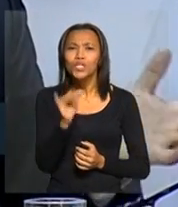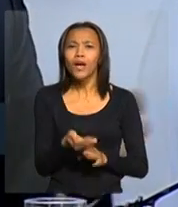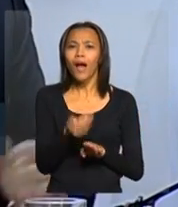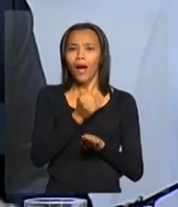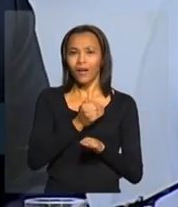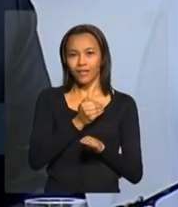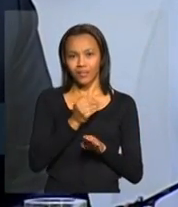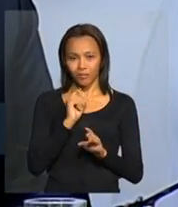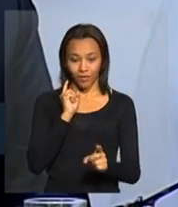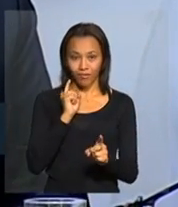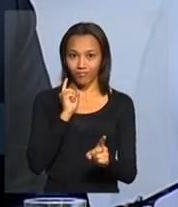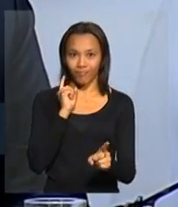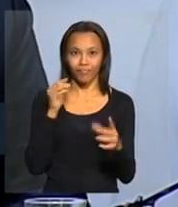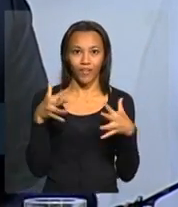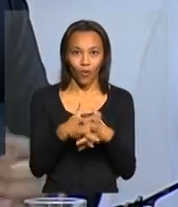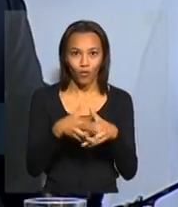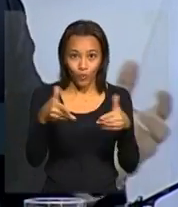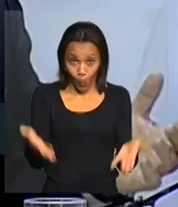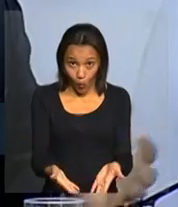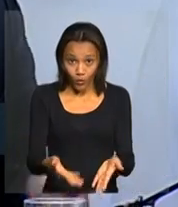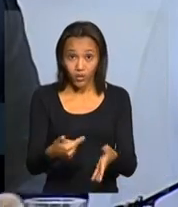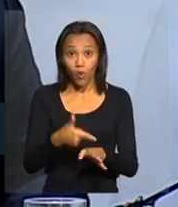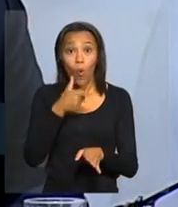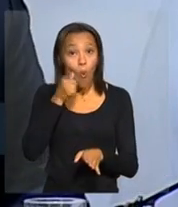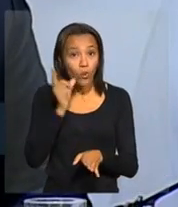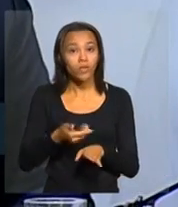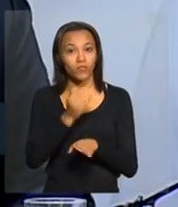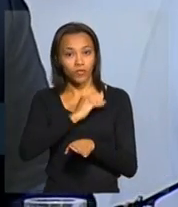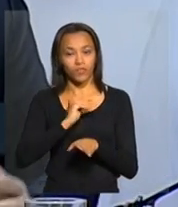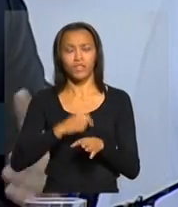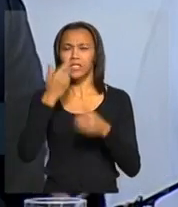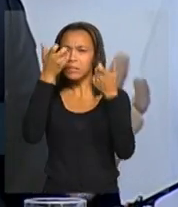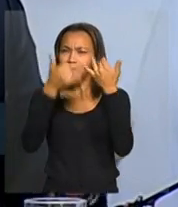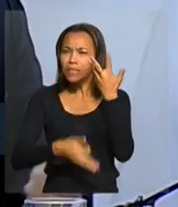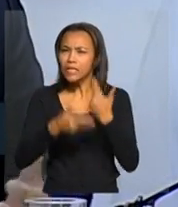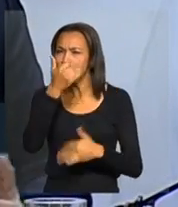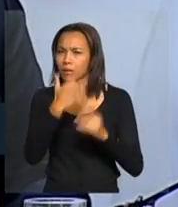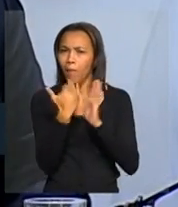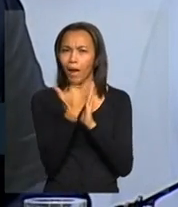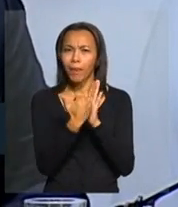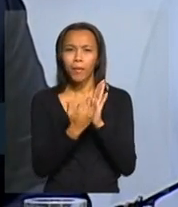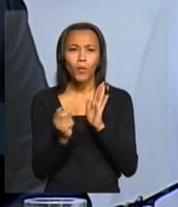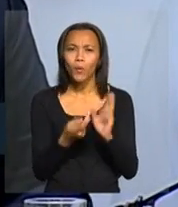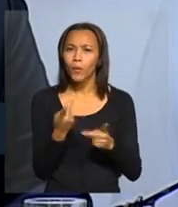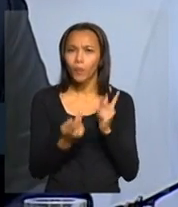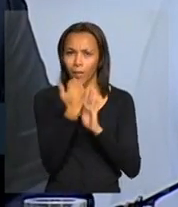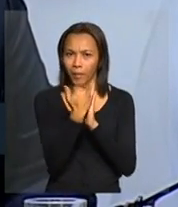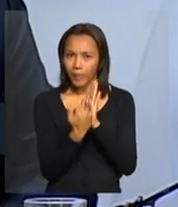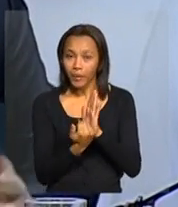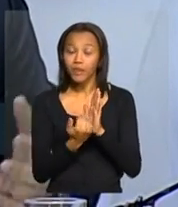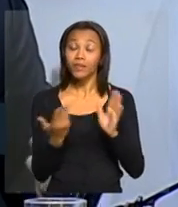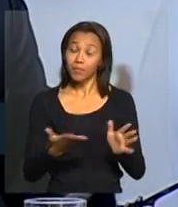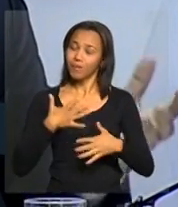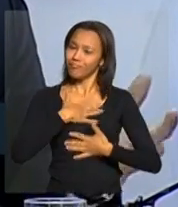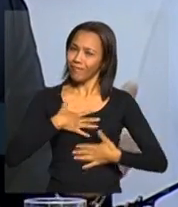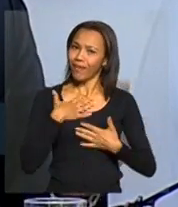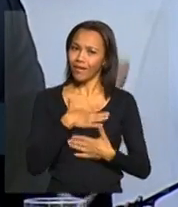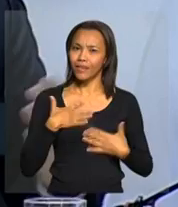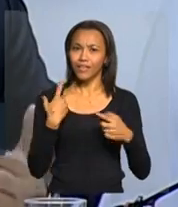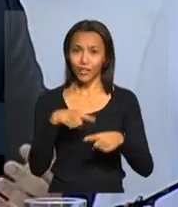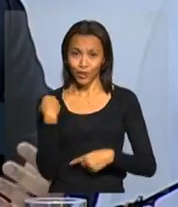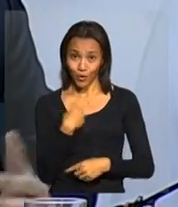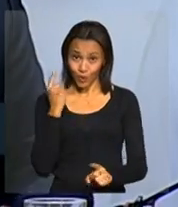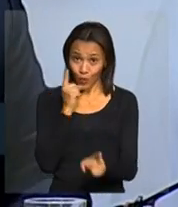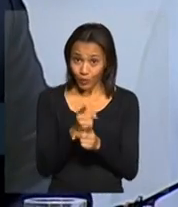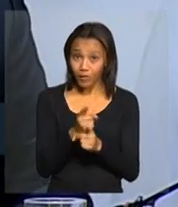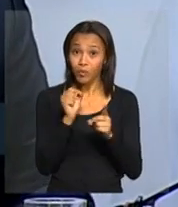não chocar com esse evento de hoje, e mostrando os dados. E também com a grande satisfação de que